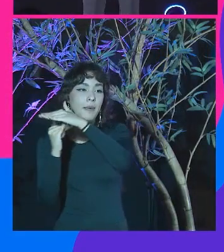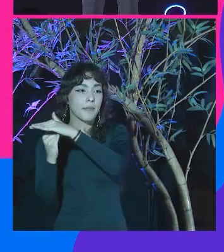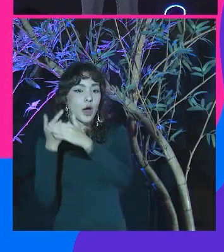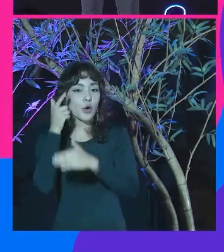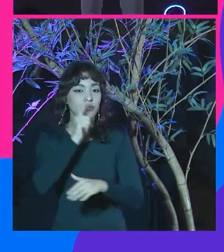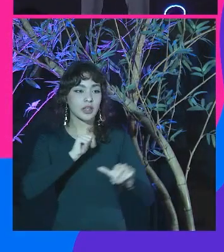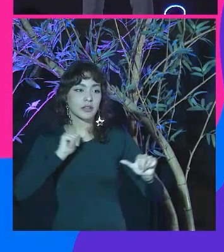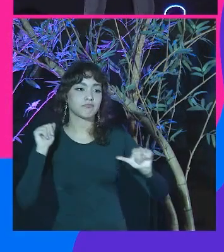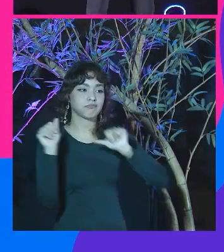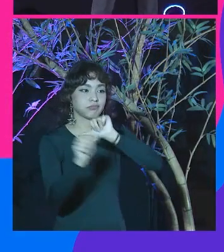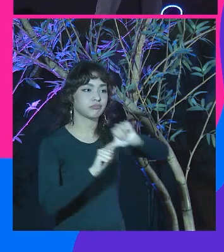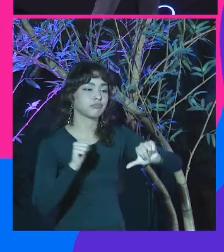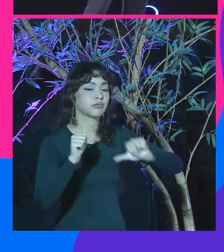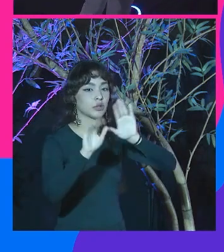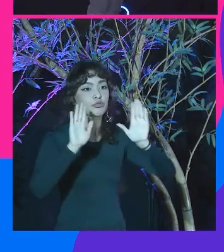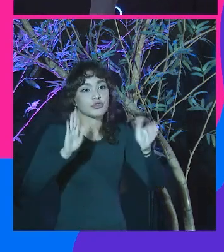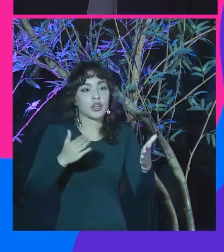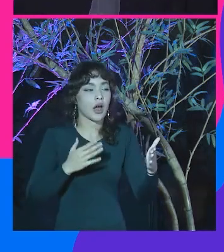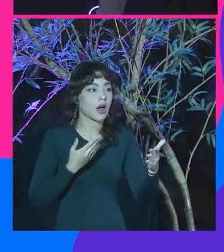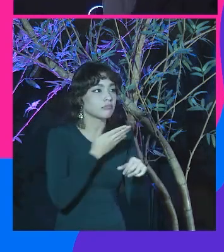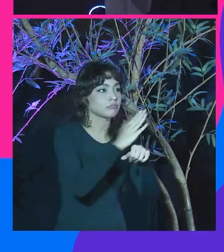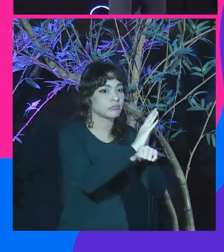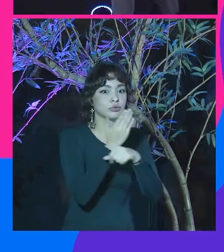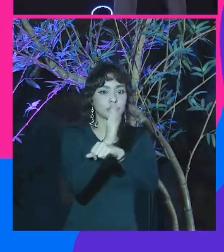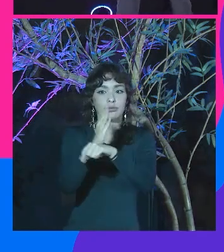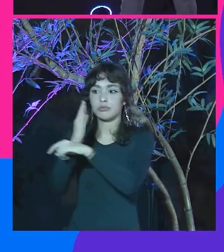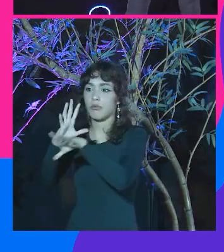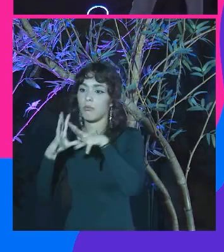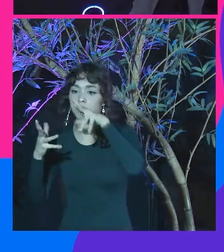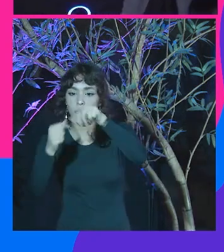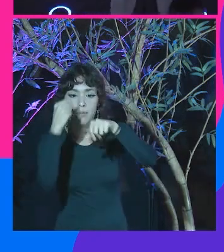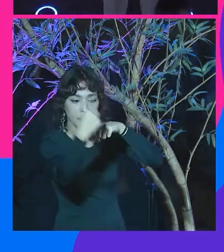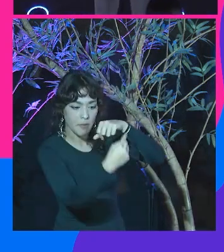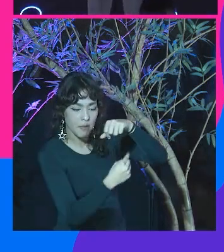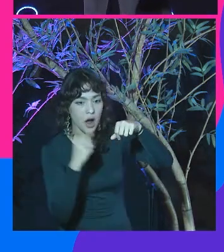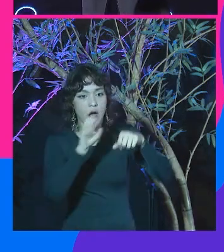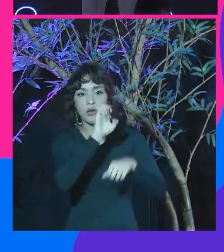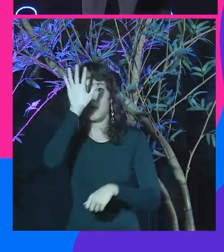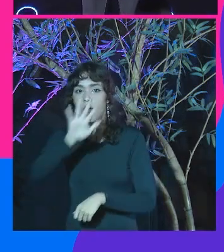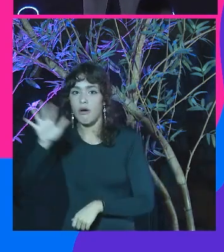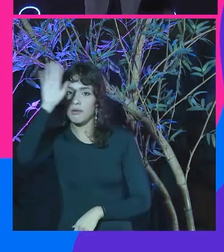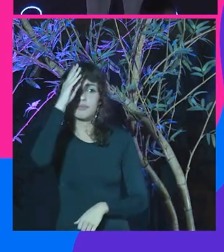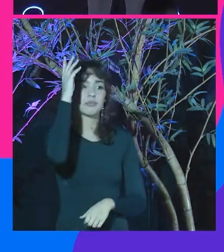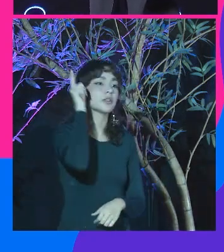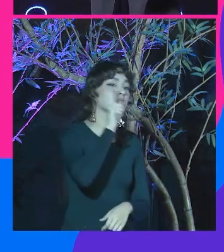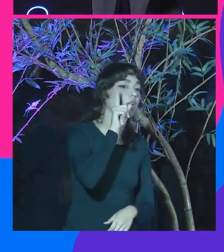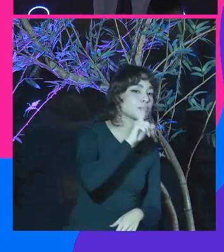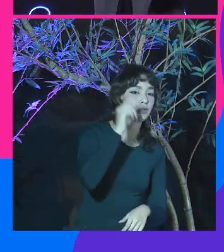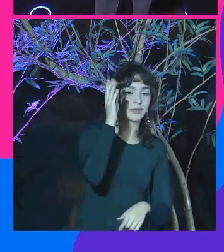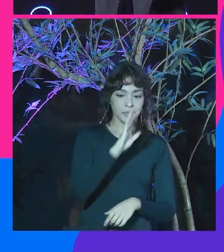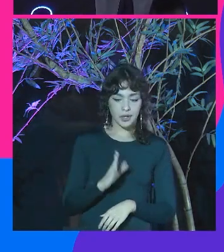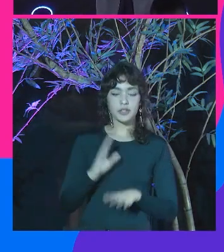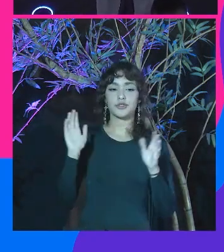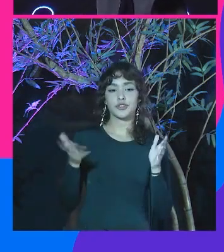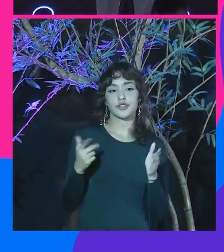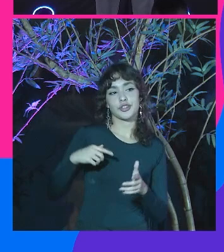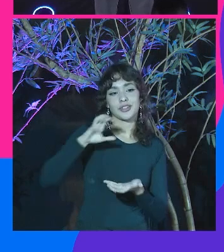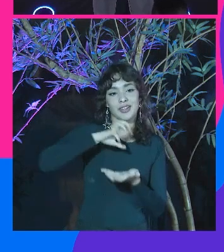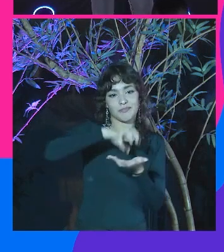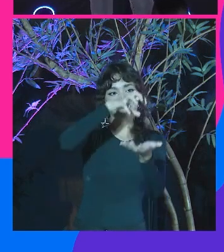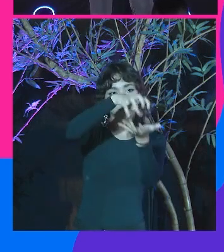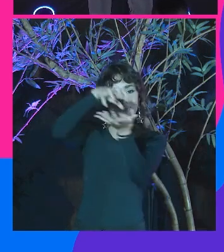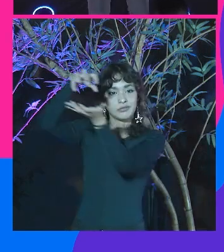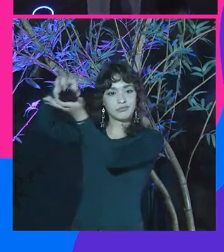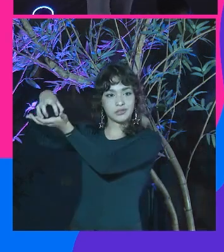transformação. Então a gente já ajudou organizações no mundo todo e ajuda na Europa, Estados Unidos e Brasil, que são onde a gente tem laboratórios e sedes do